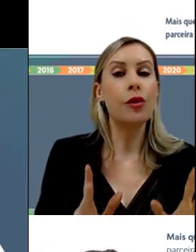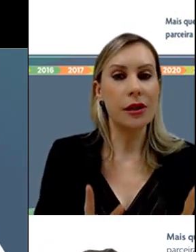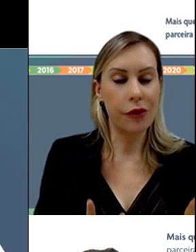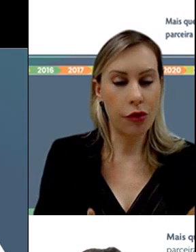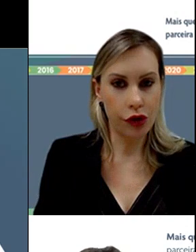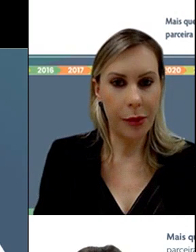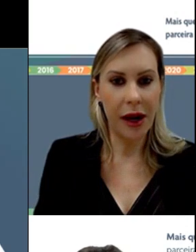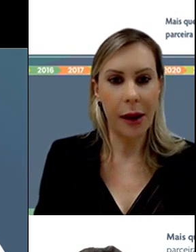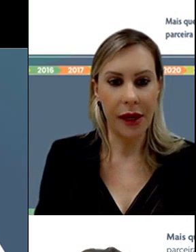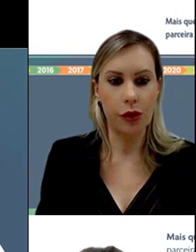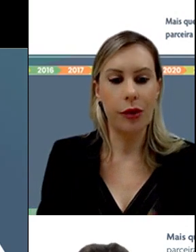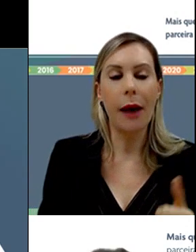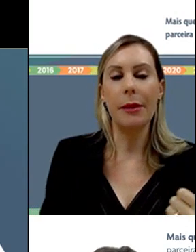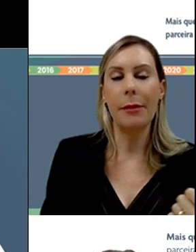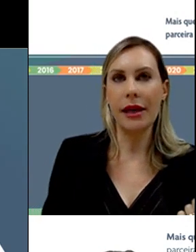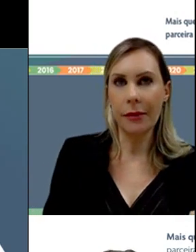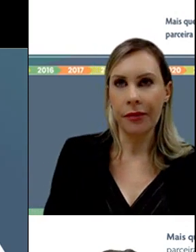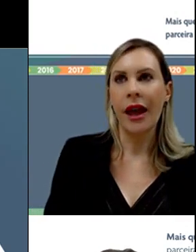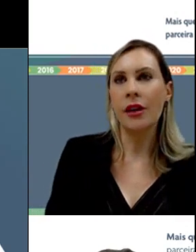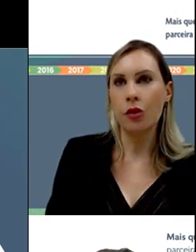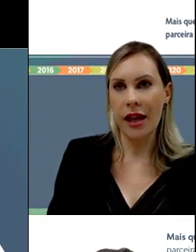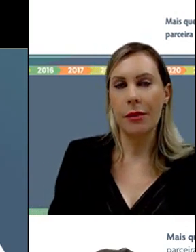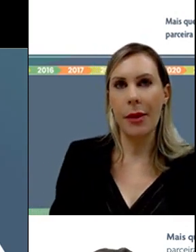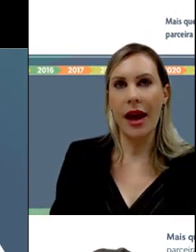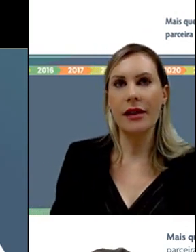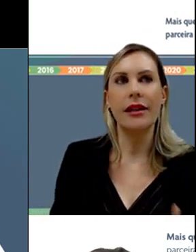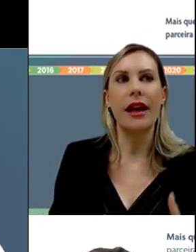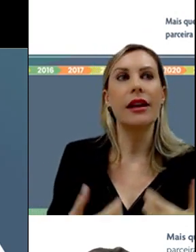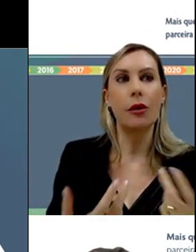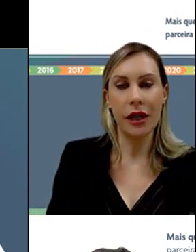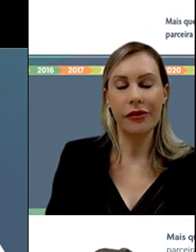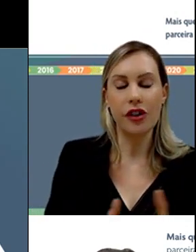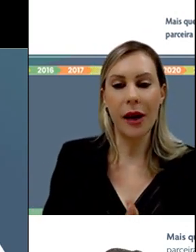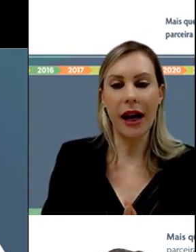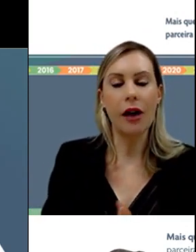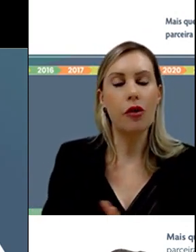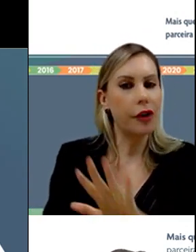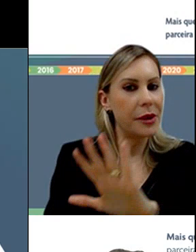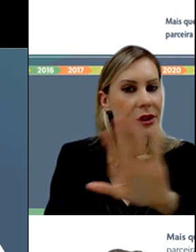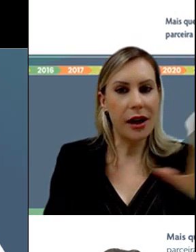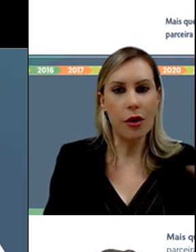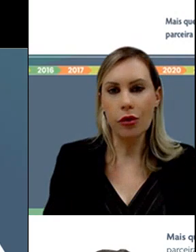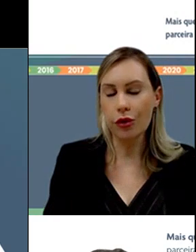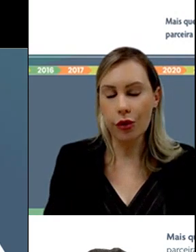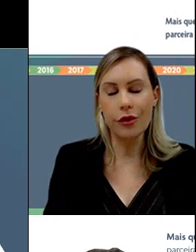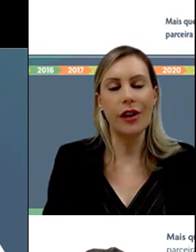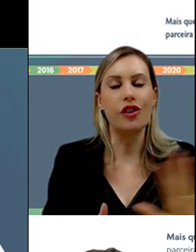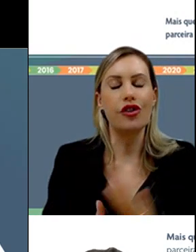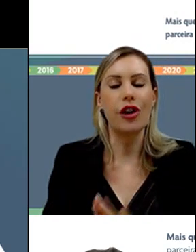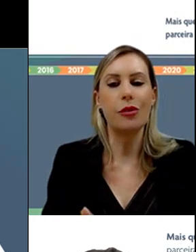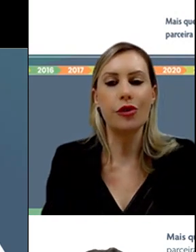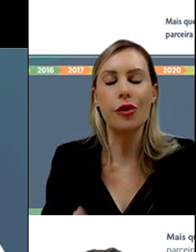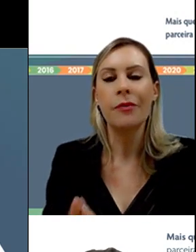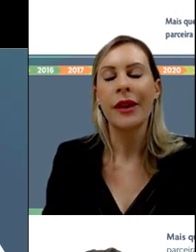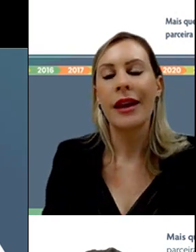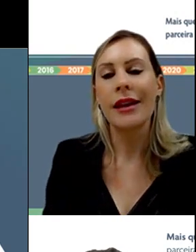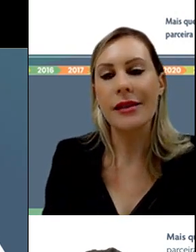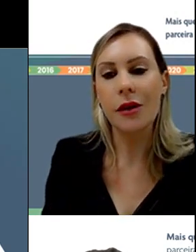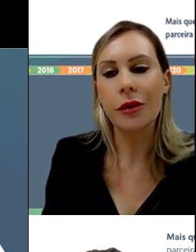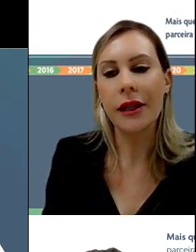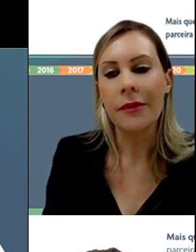ter duas fontes de pagamento. A primeira é do RPPS, né, que a União vai te pagar, conforme esses cálculos todos que a gente já